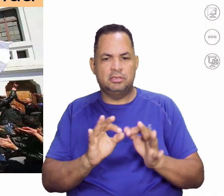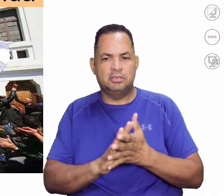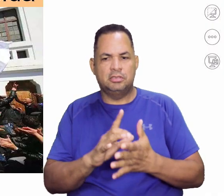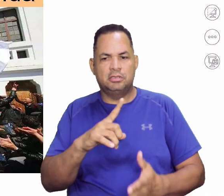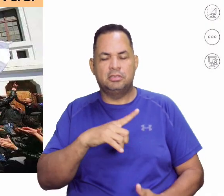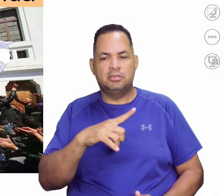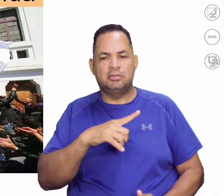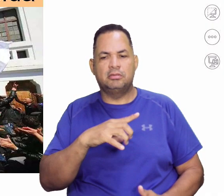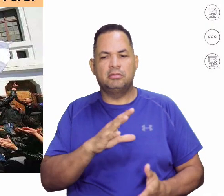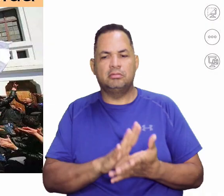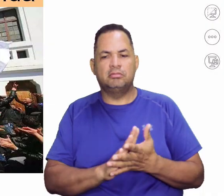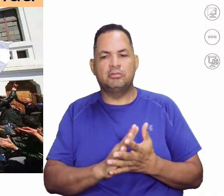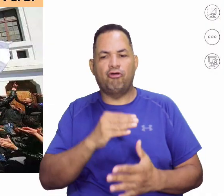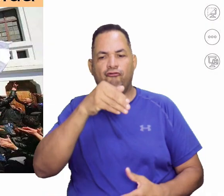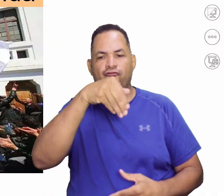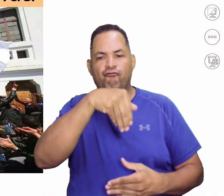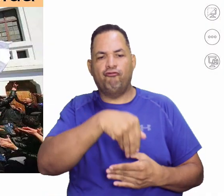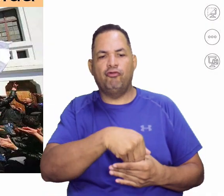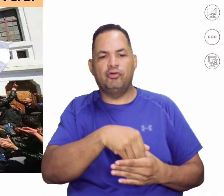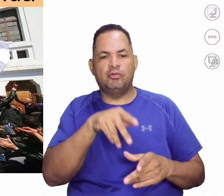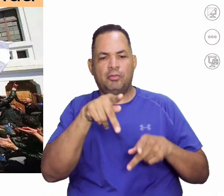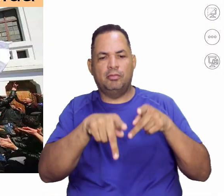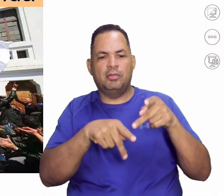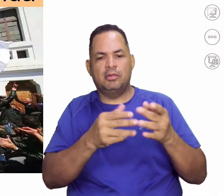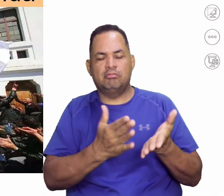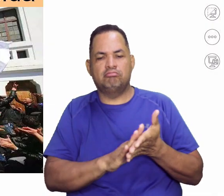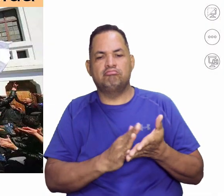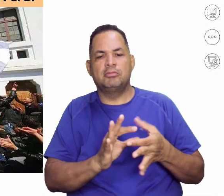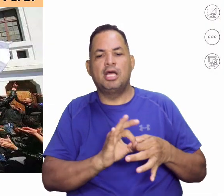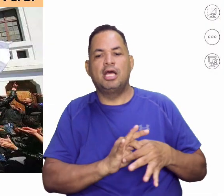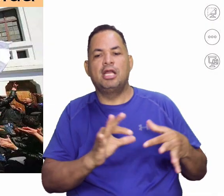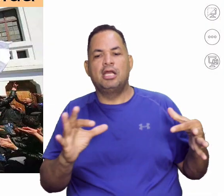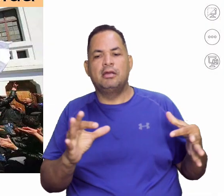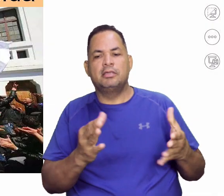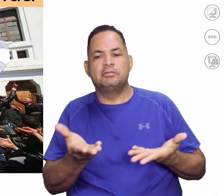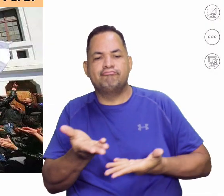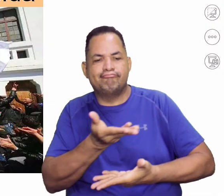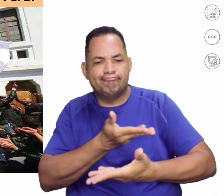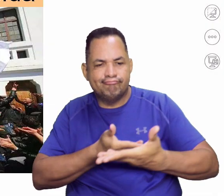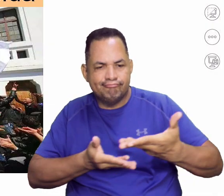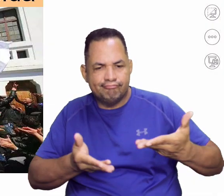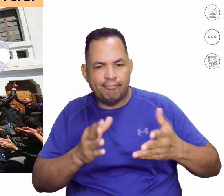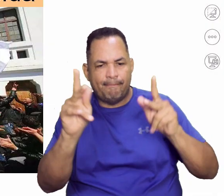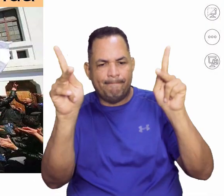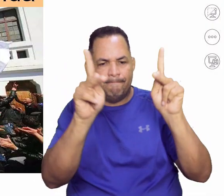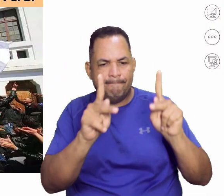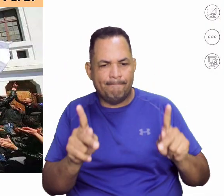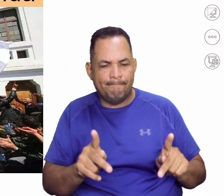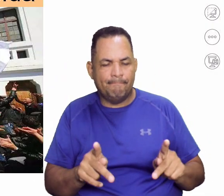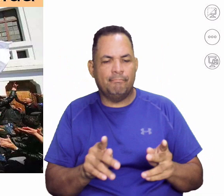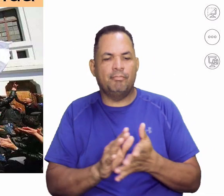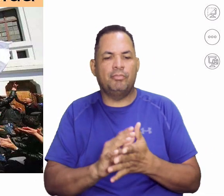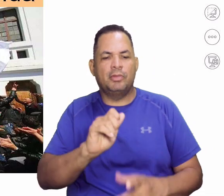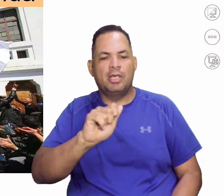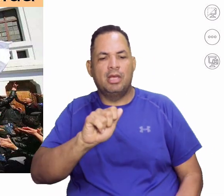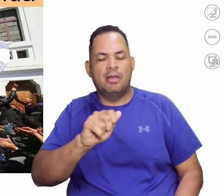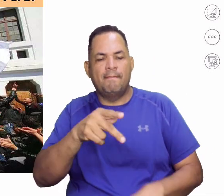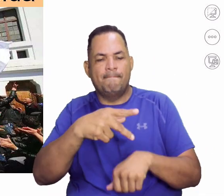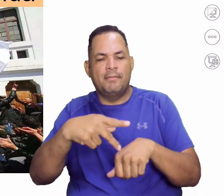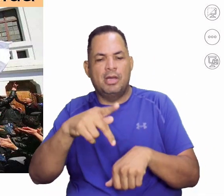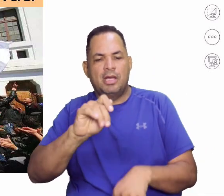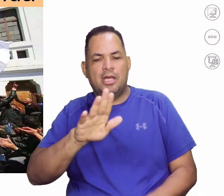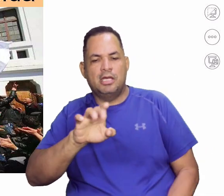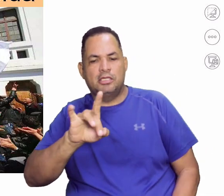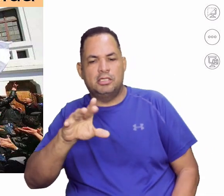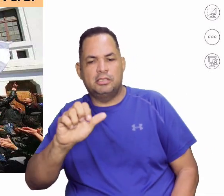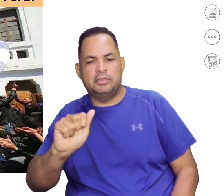de um referendo popular, carta branca para negociar a paz na Argélia com